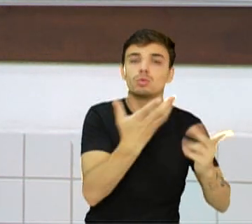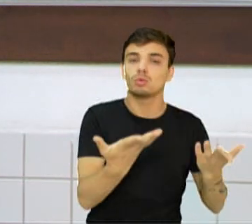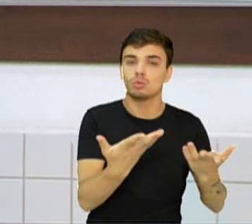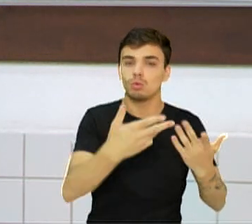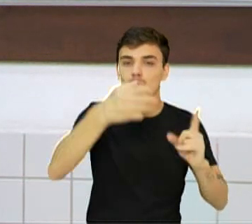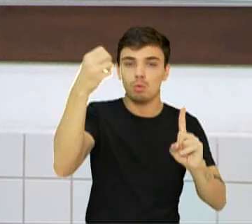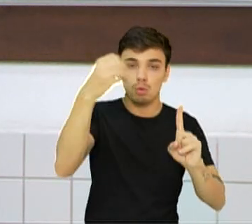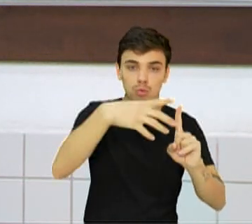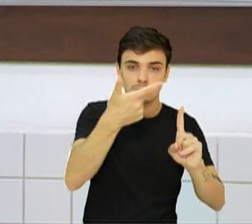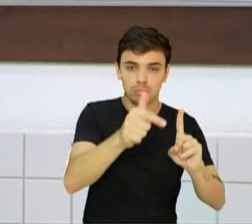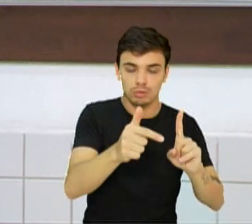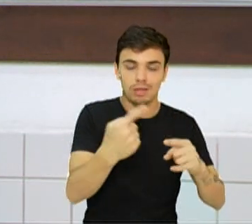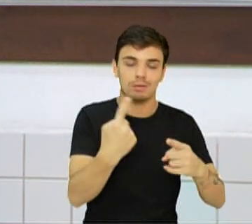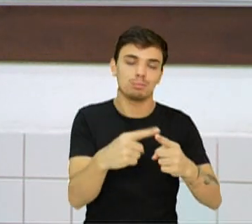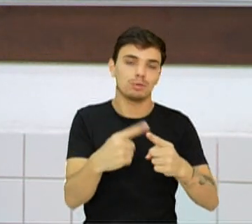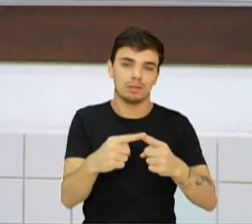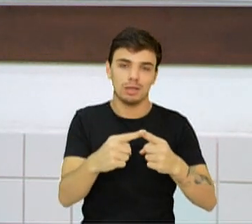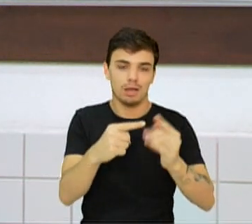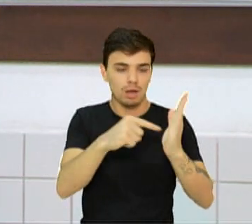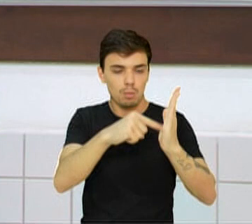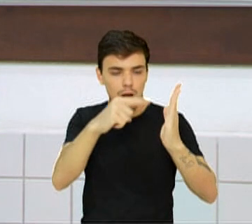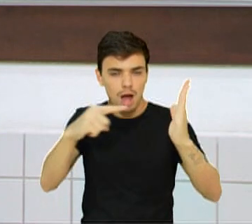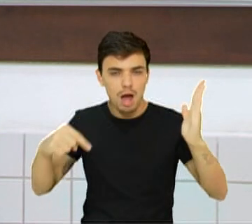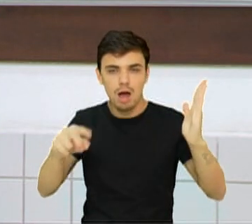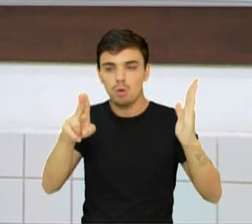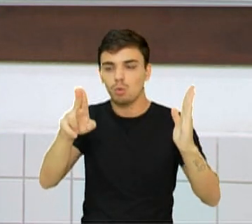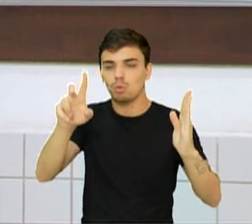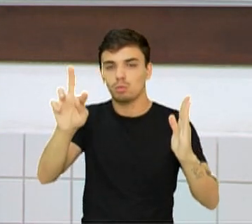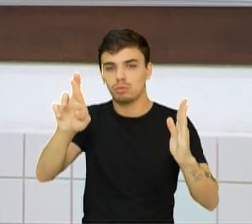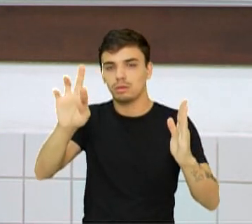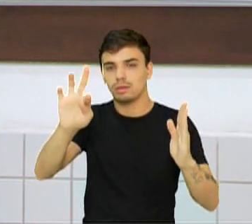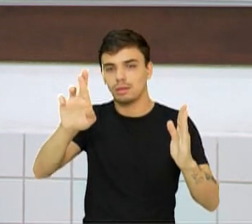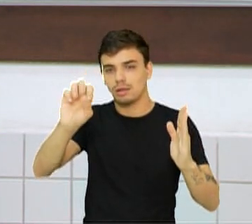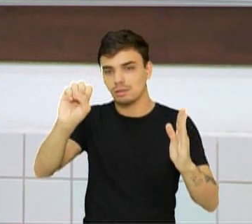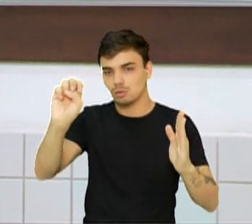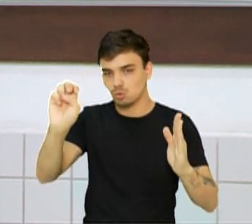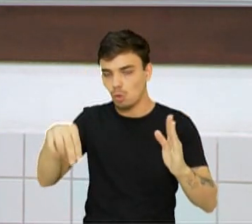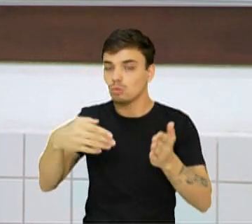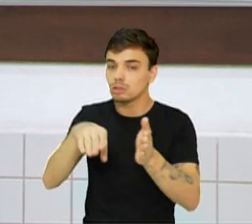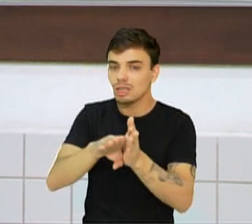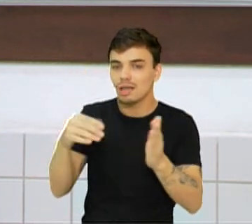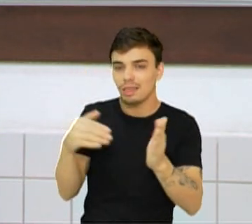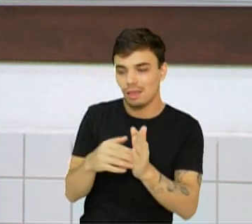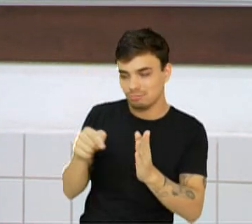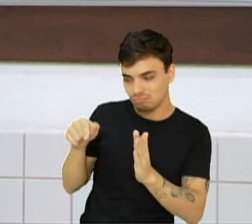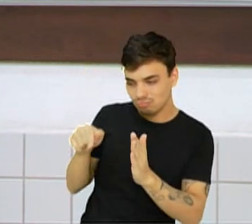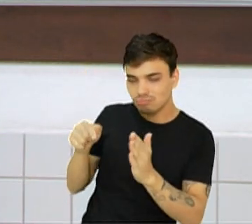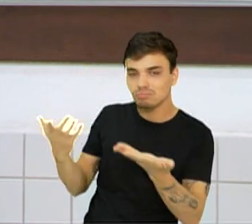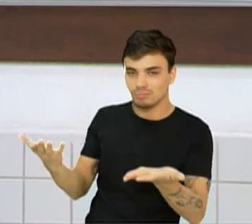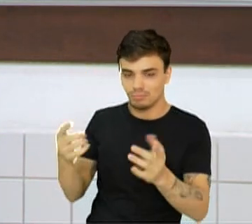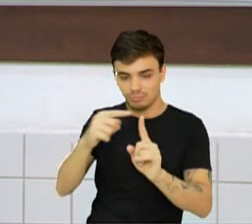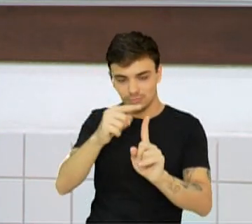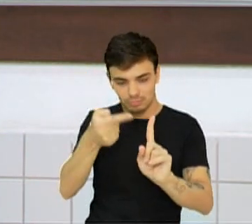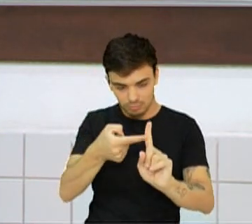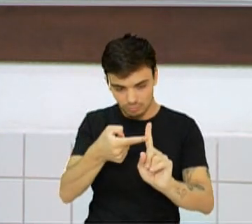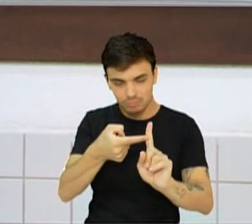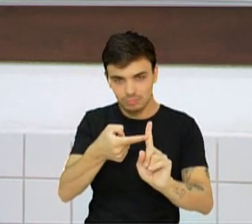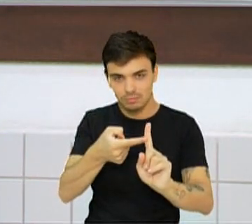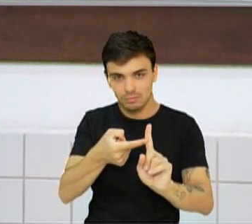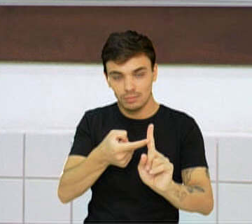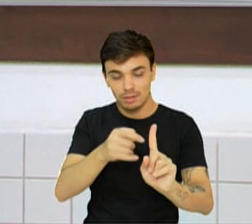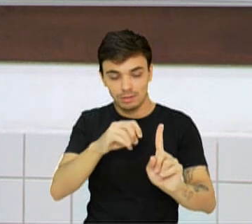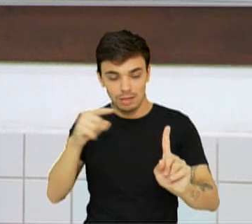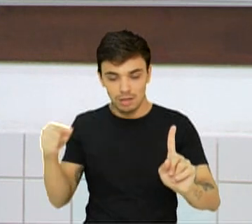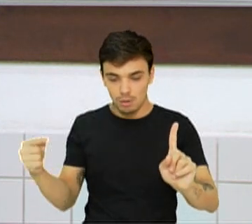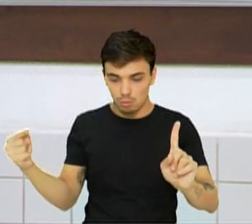consegue chegar até lá. Essa onda de som consegue chegar até lá e voltar. Quando ela vai e